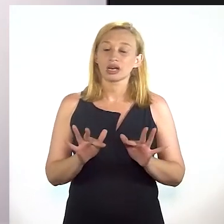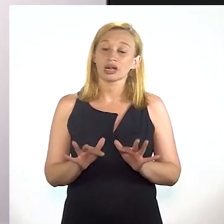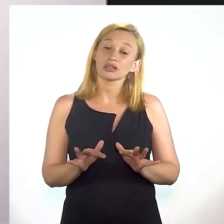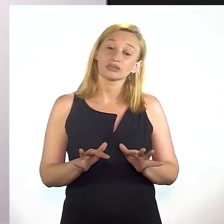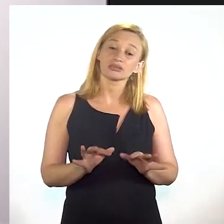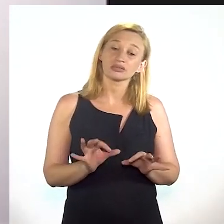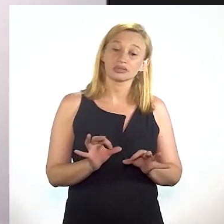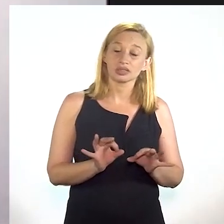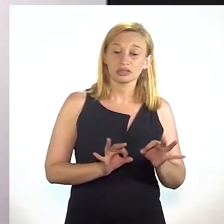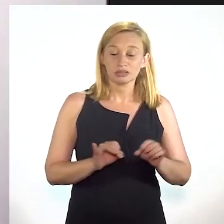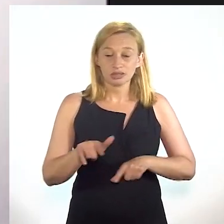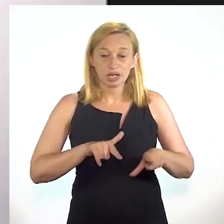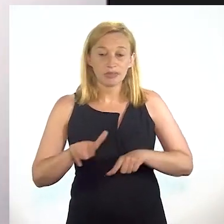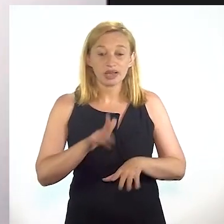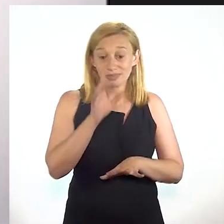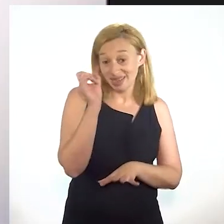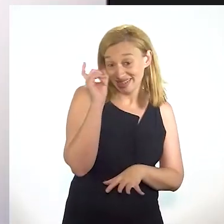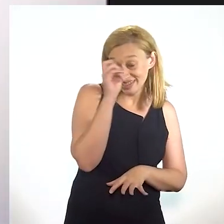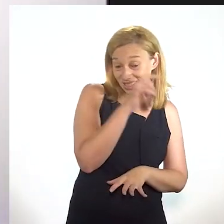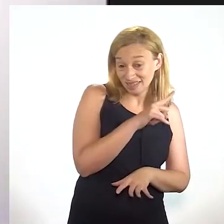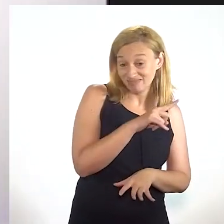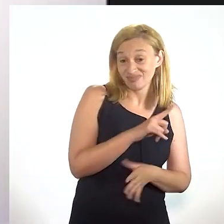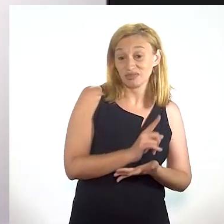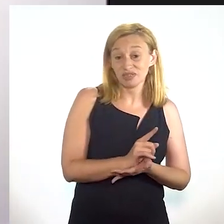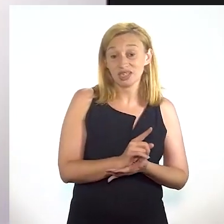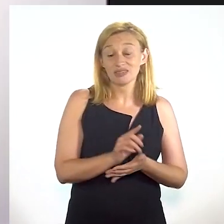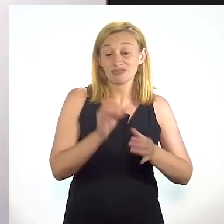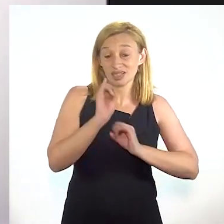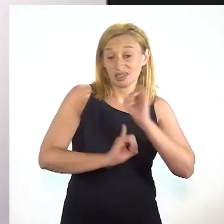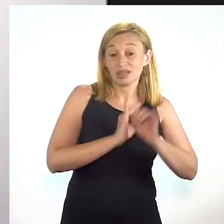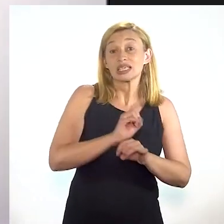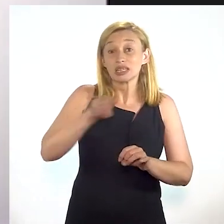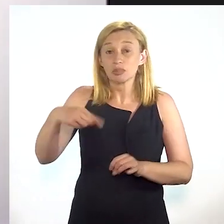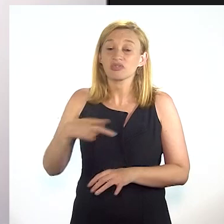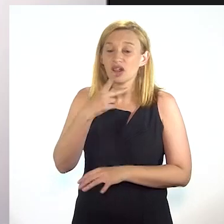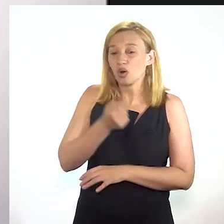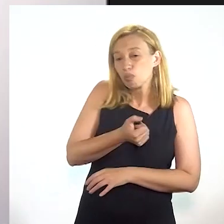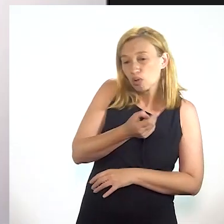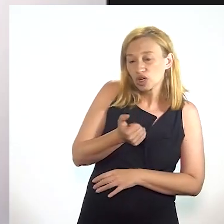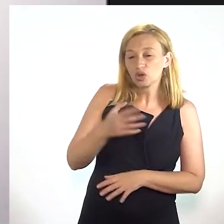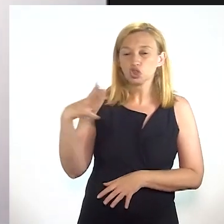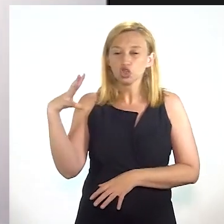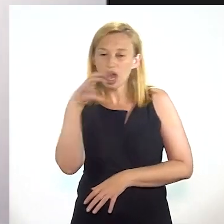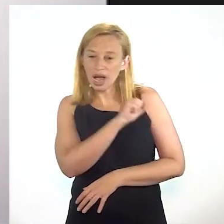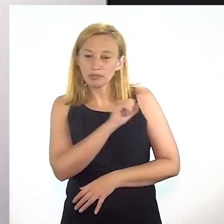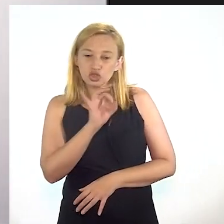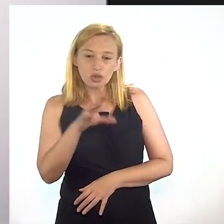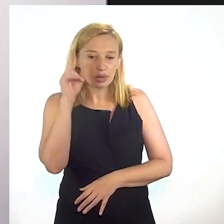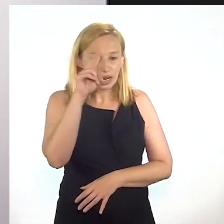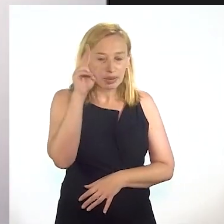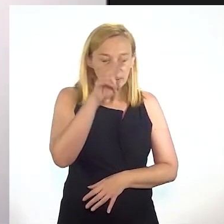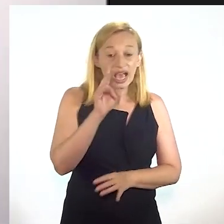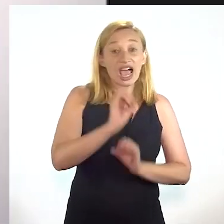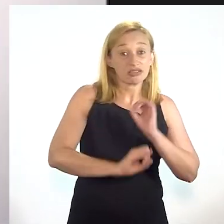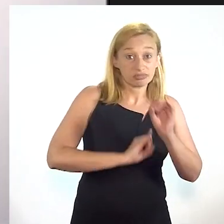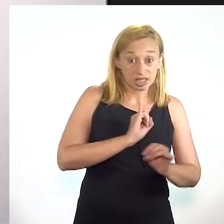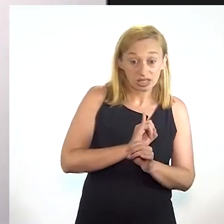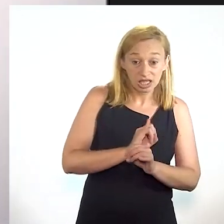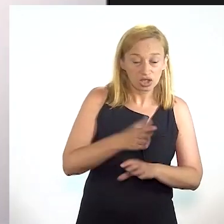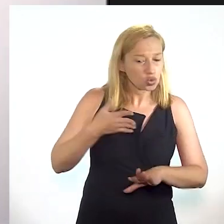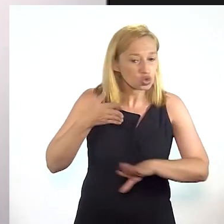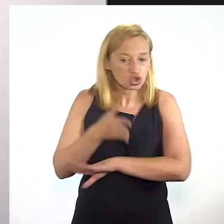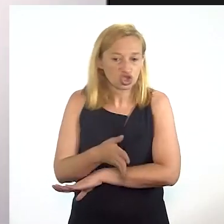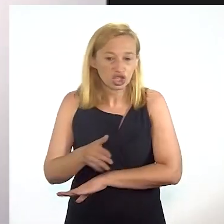formato mais complicado, que é sempre pela internet, mas aí depois eu posso comentar um pouquinho melhor. Mas só rapidinho para lembrar,